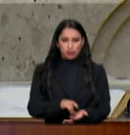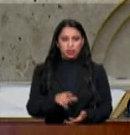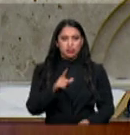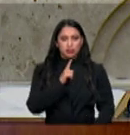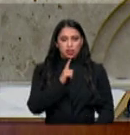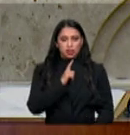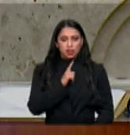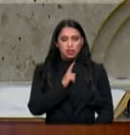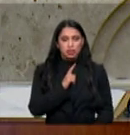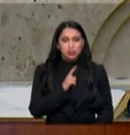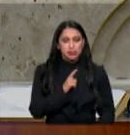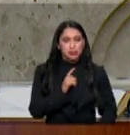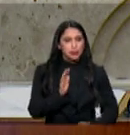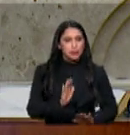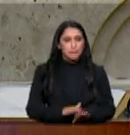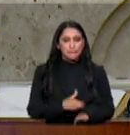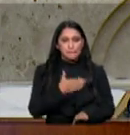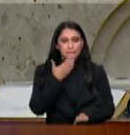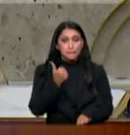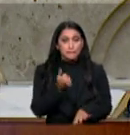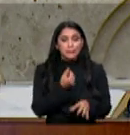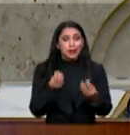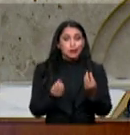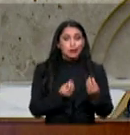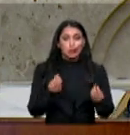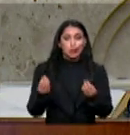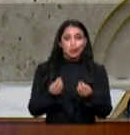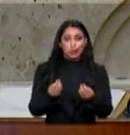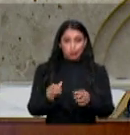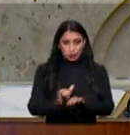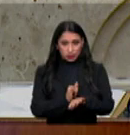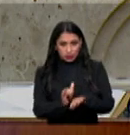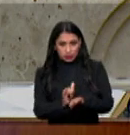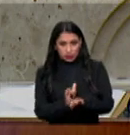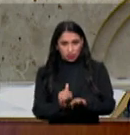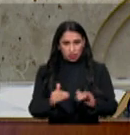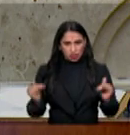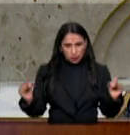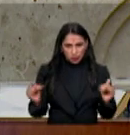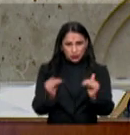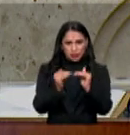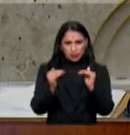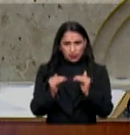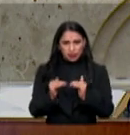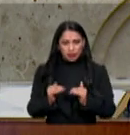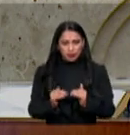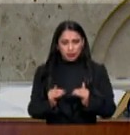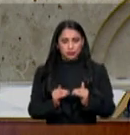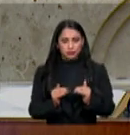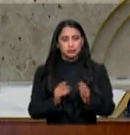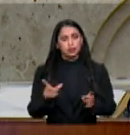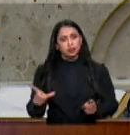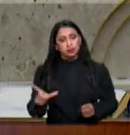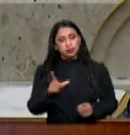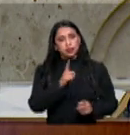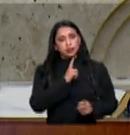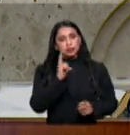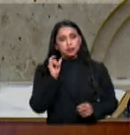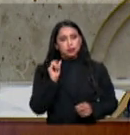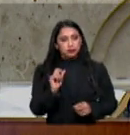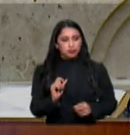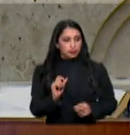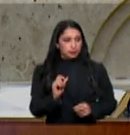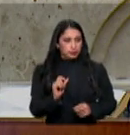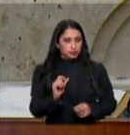É o meio mais eficiente para se sedimentar um entendimento que consagre